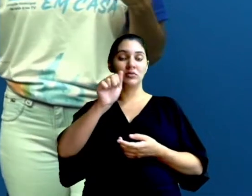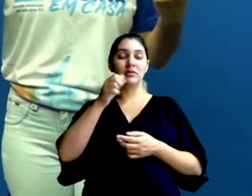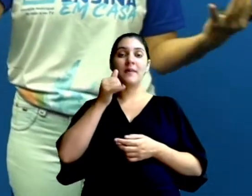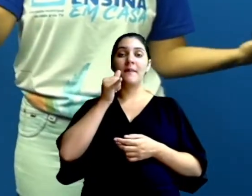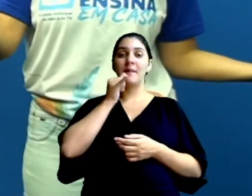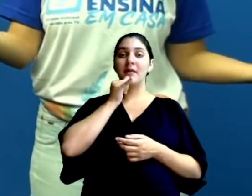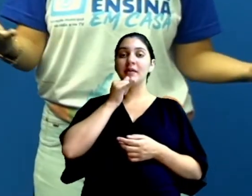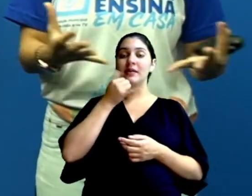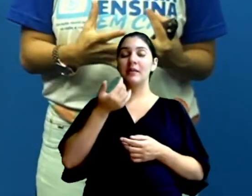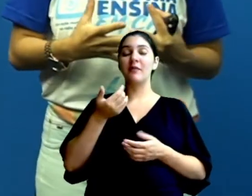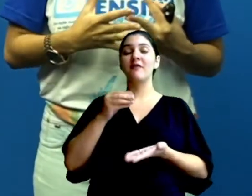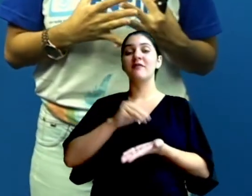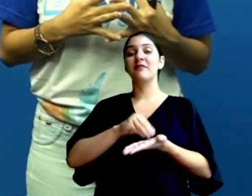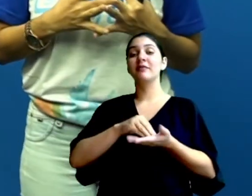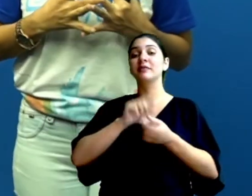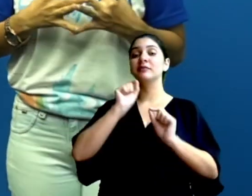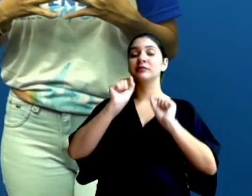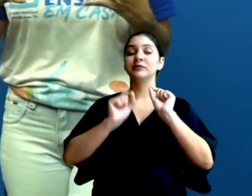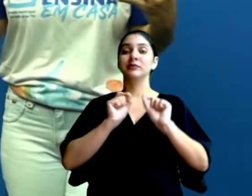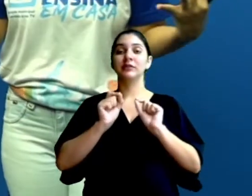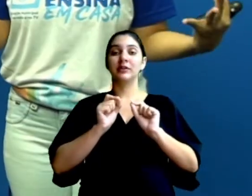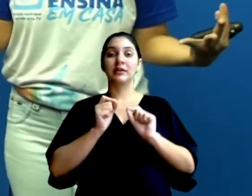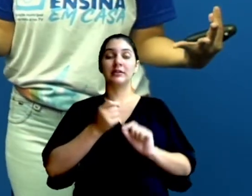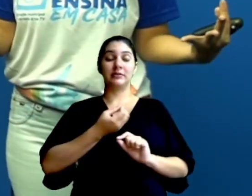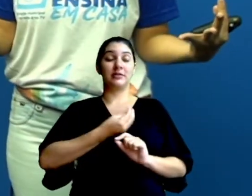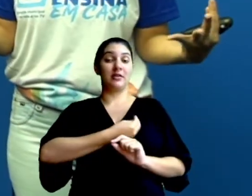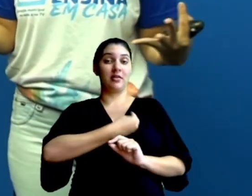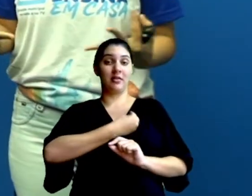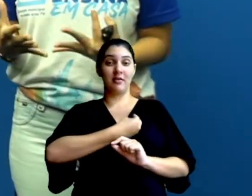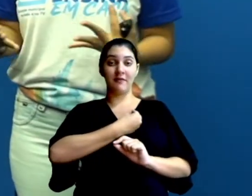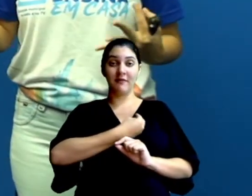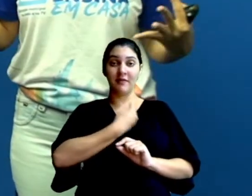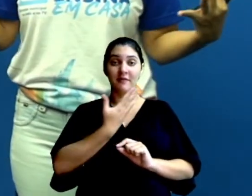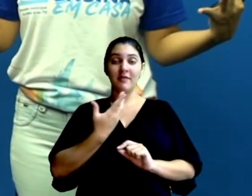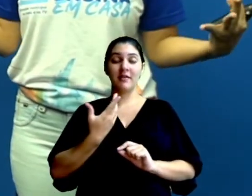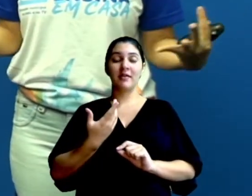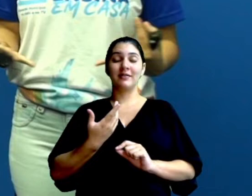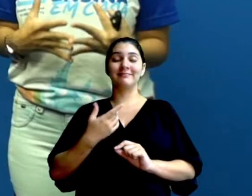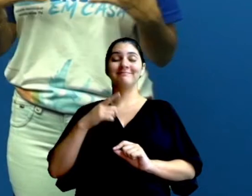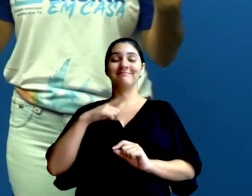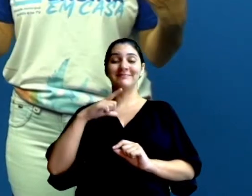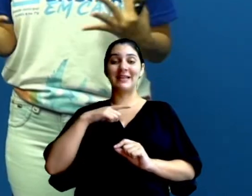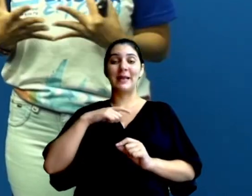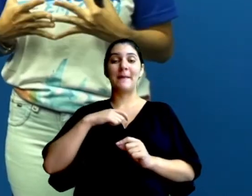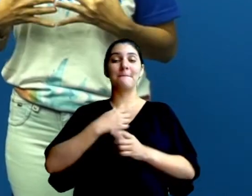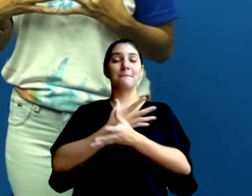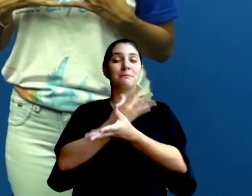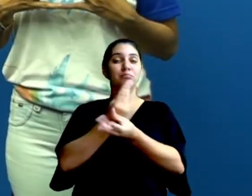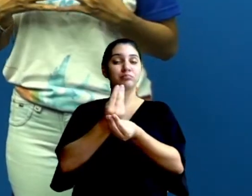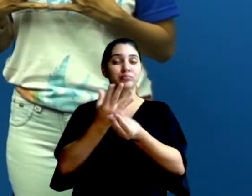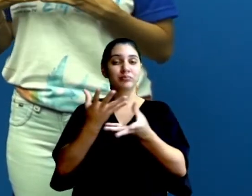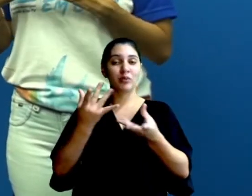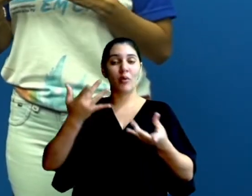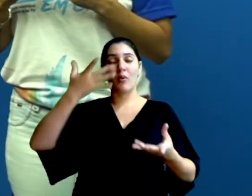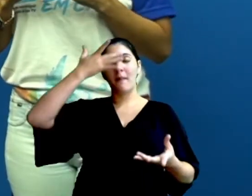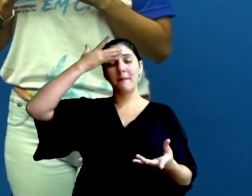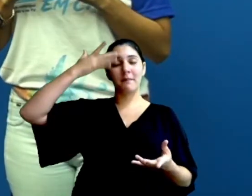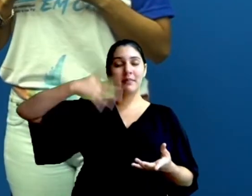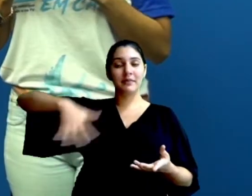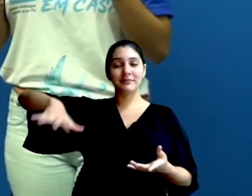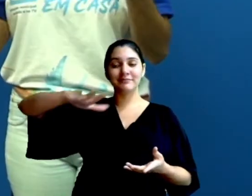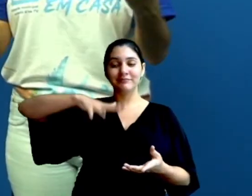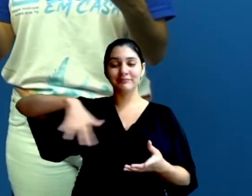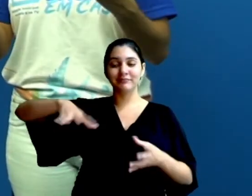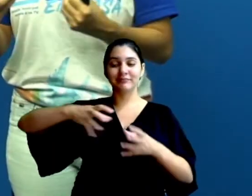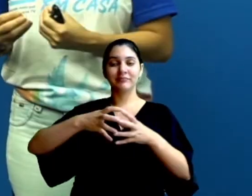falta de condição de existência está levando milhares e milhares